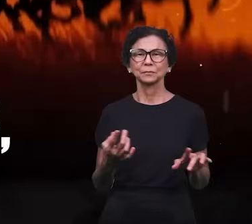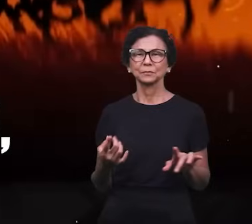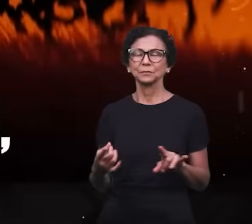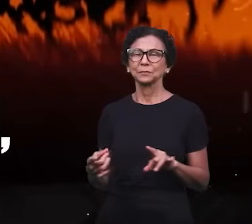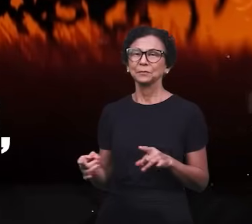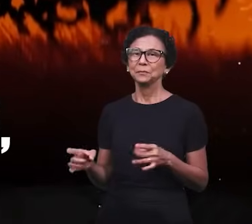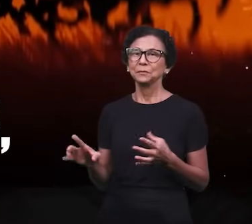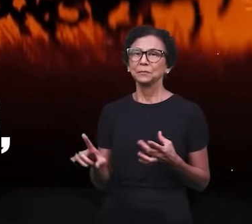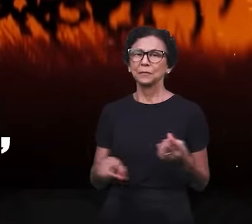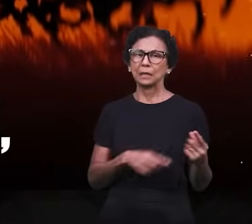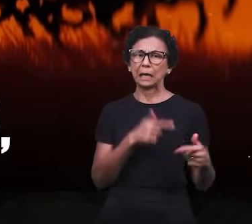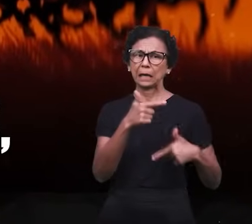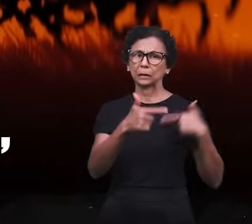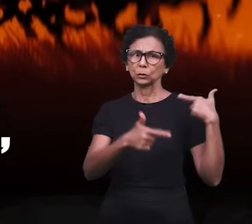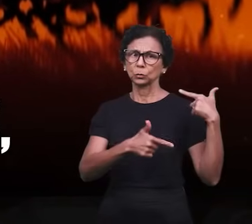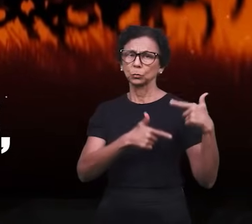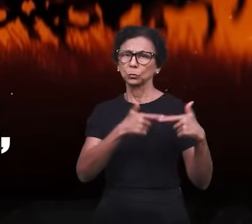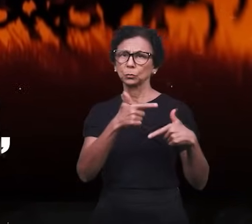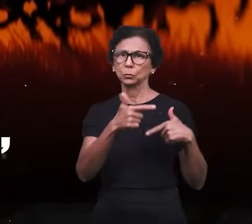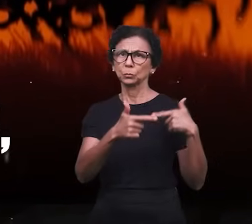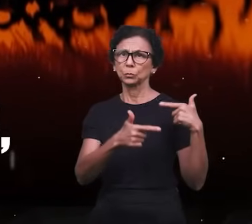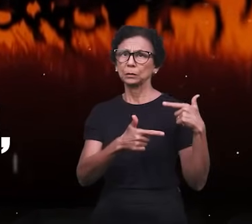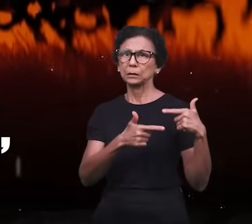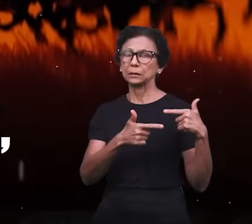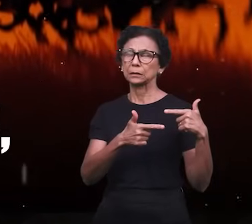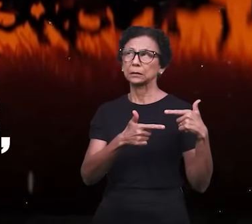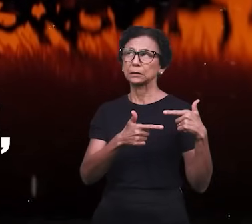Meu Deus, vence batalhas.